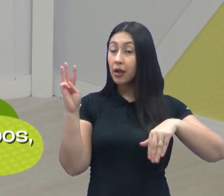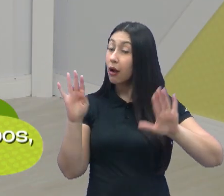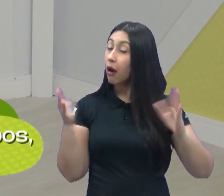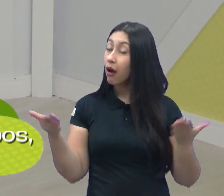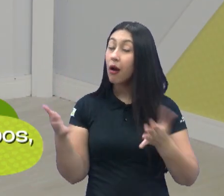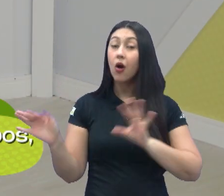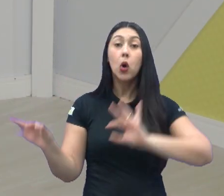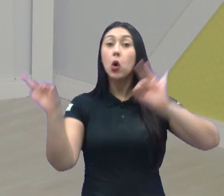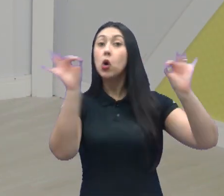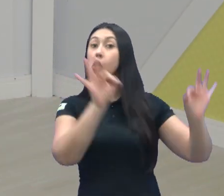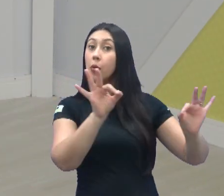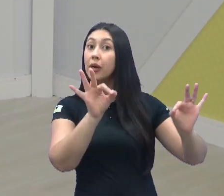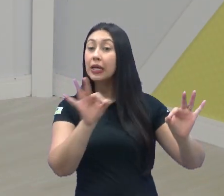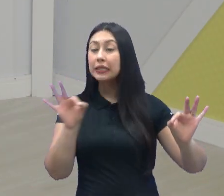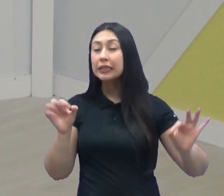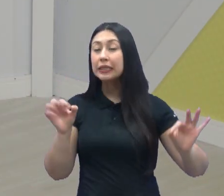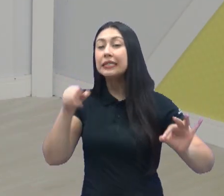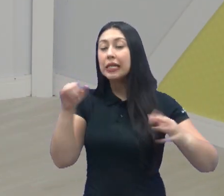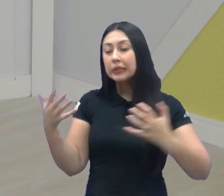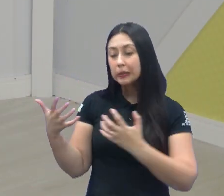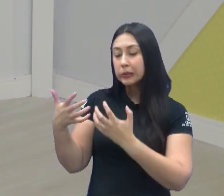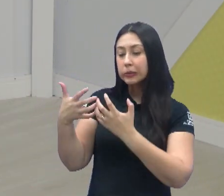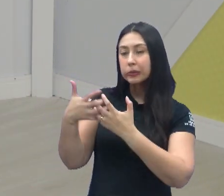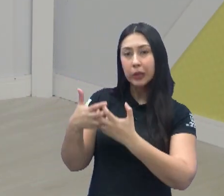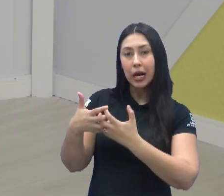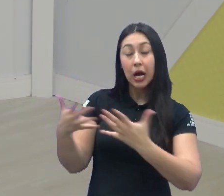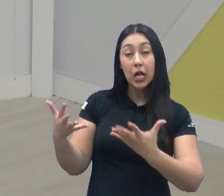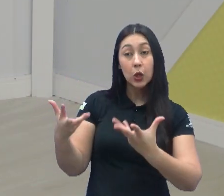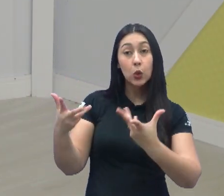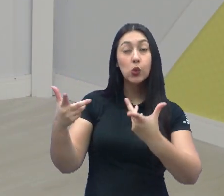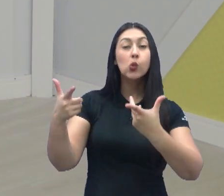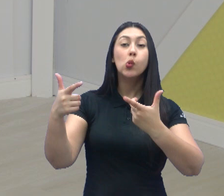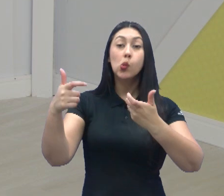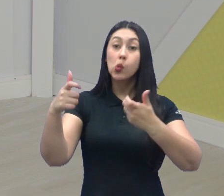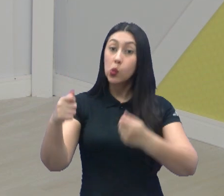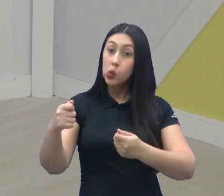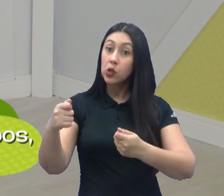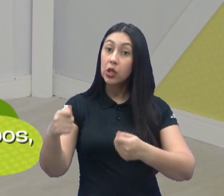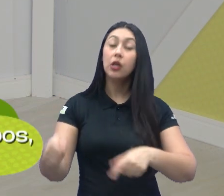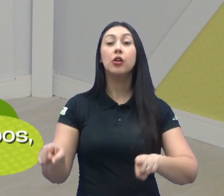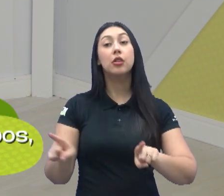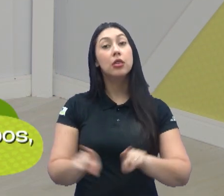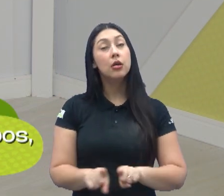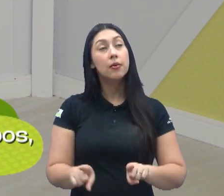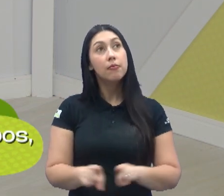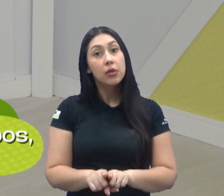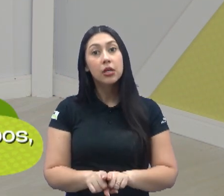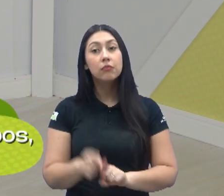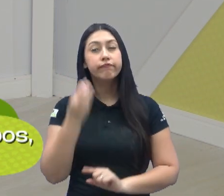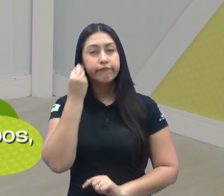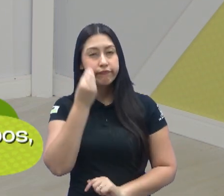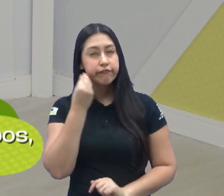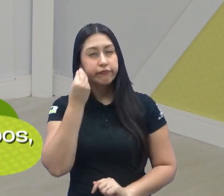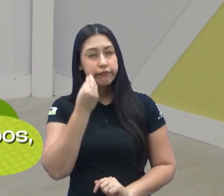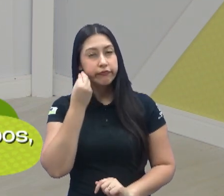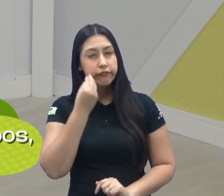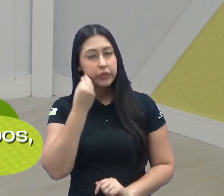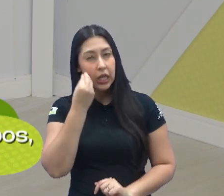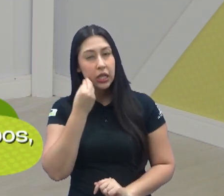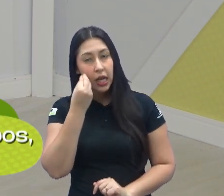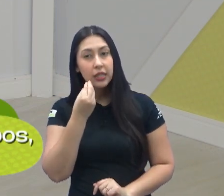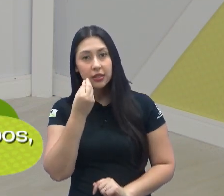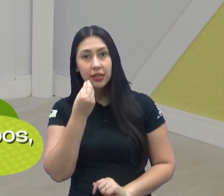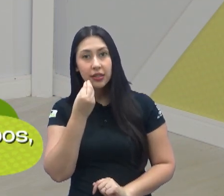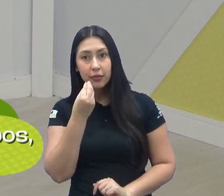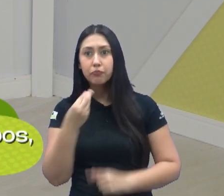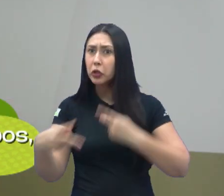se esse time der liga, pelo menos em termos de qualidade aparente, né, e também de experiência em campeonatos nacionais. O São